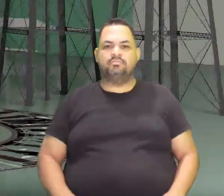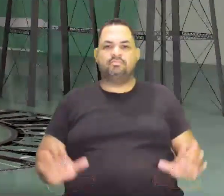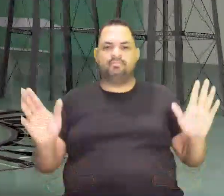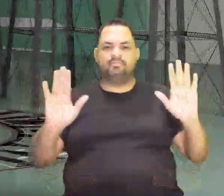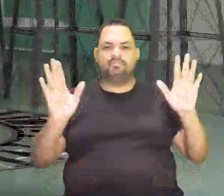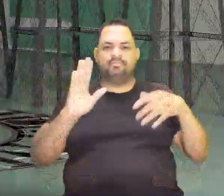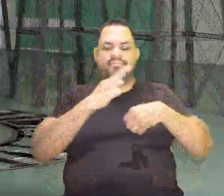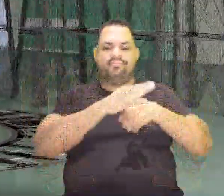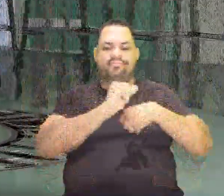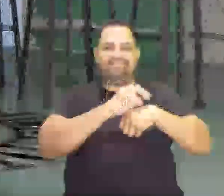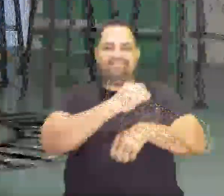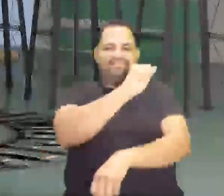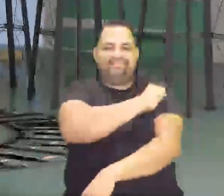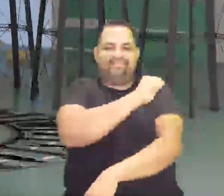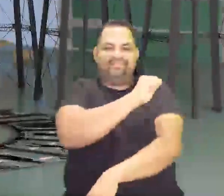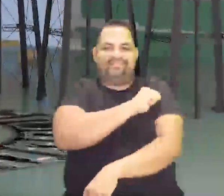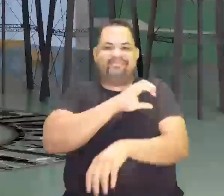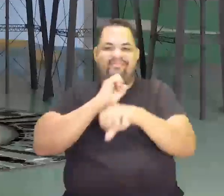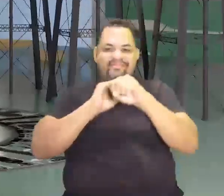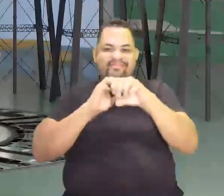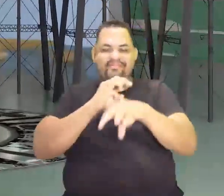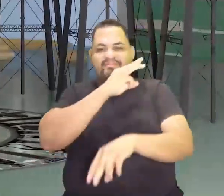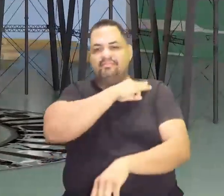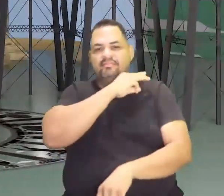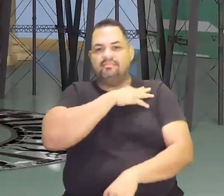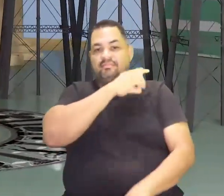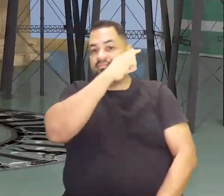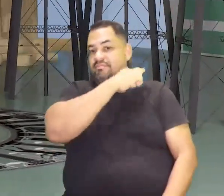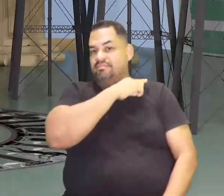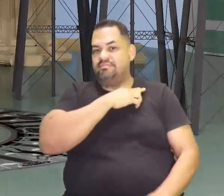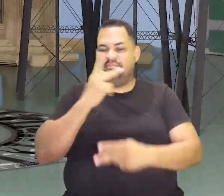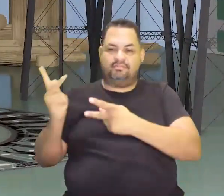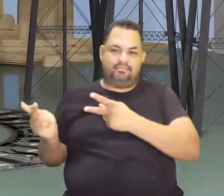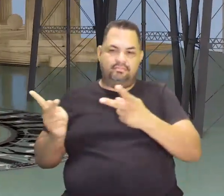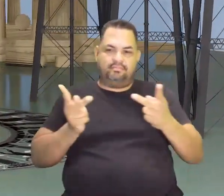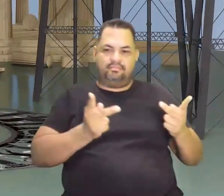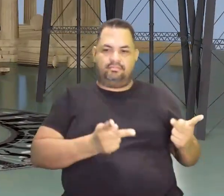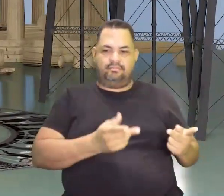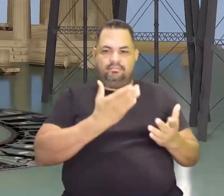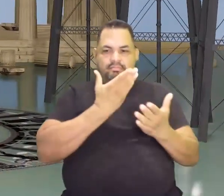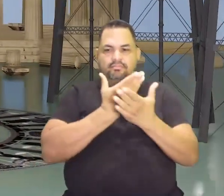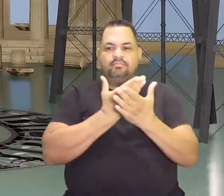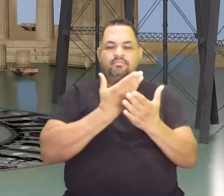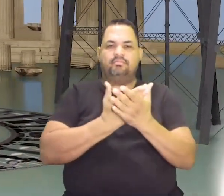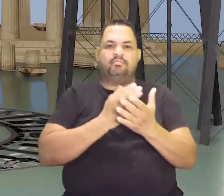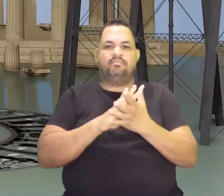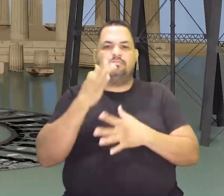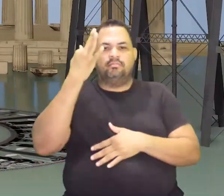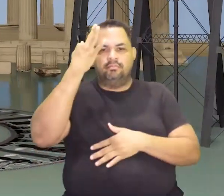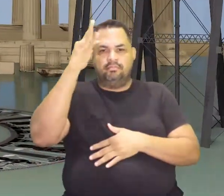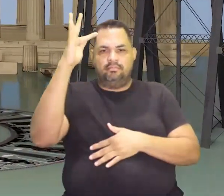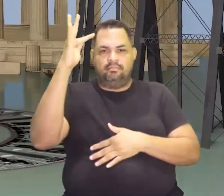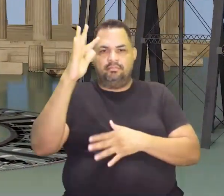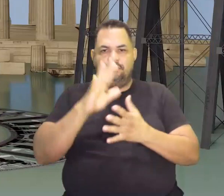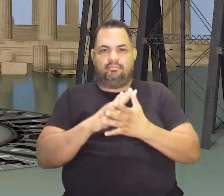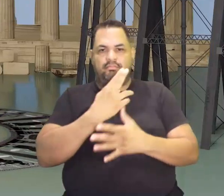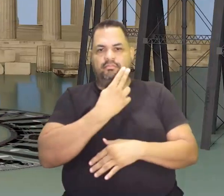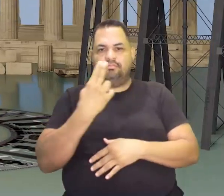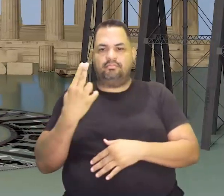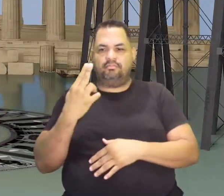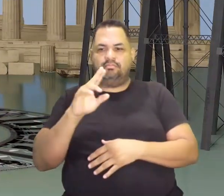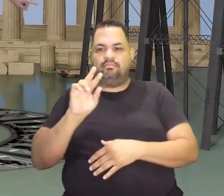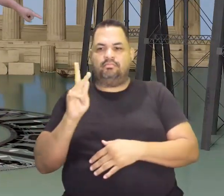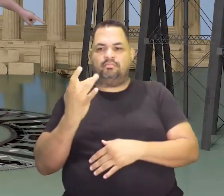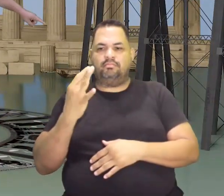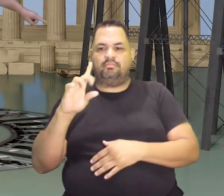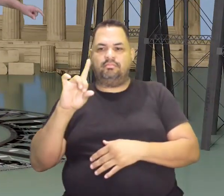Olá, queridos estudantes do ensino médio, segundo ano. Bem-vindos para mais uma aula de filosofia. Eu sou o professor Hélio,